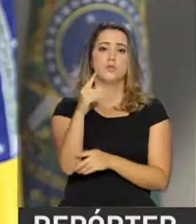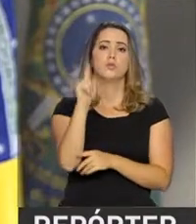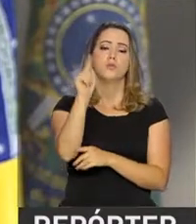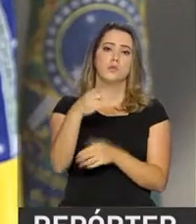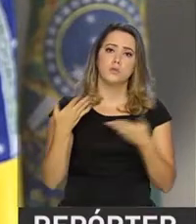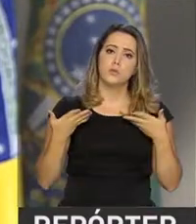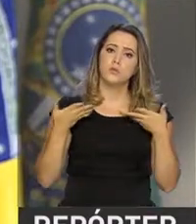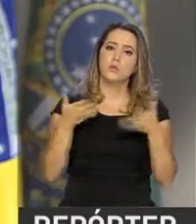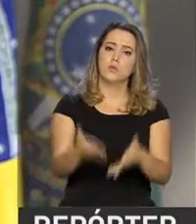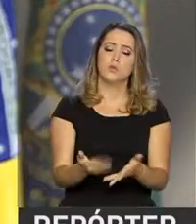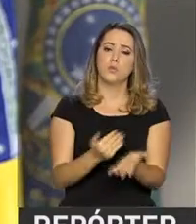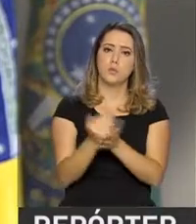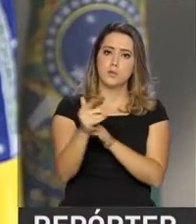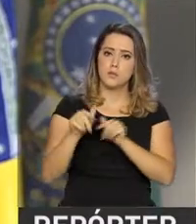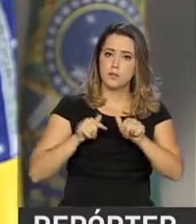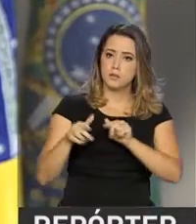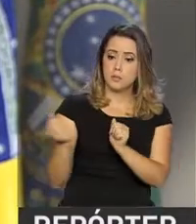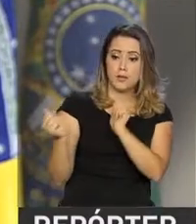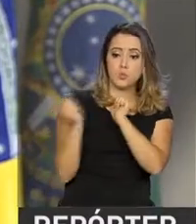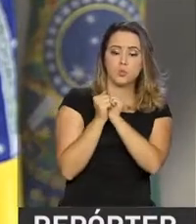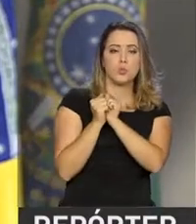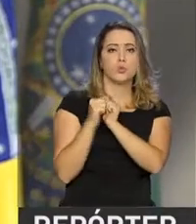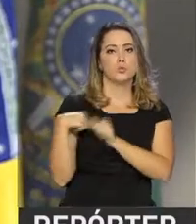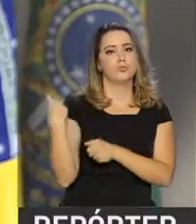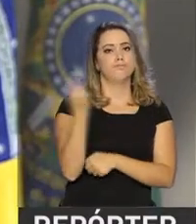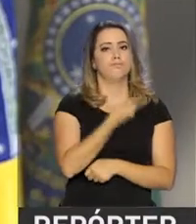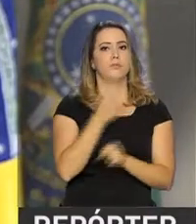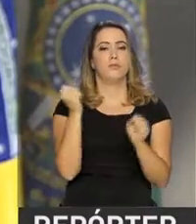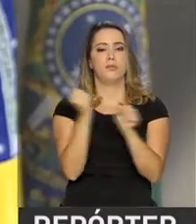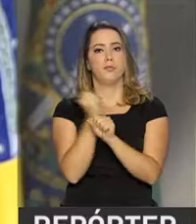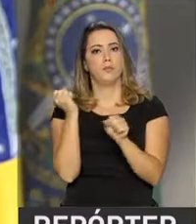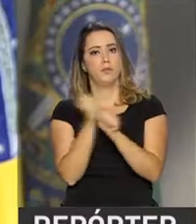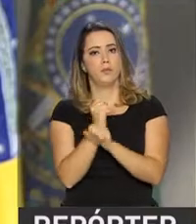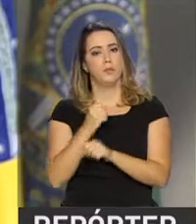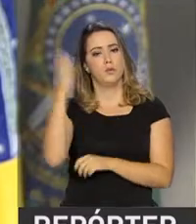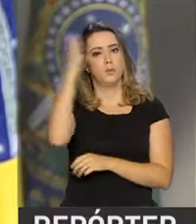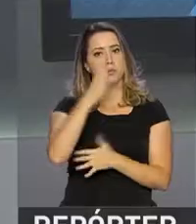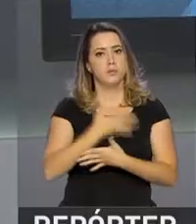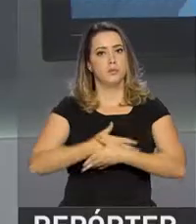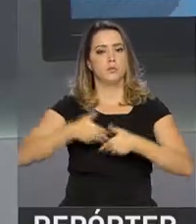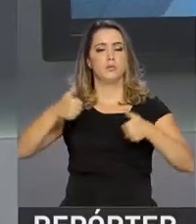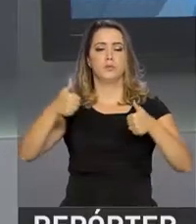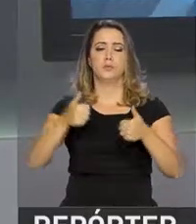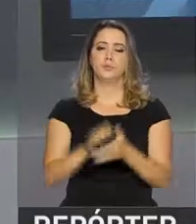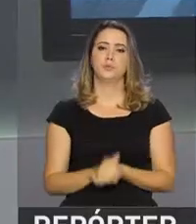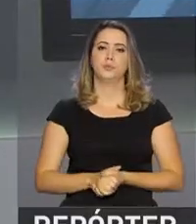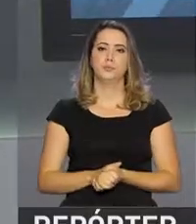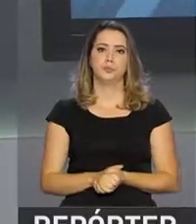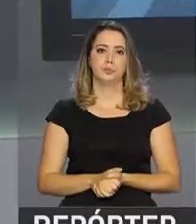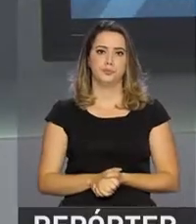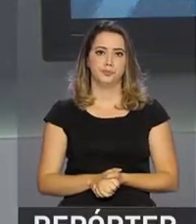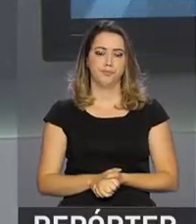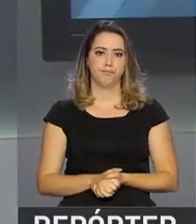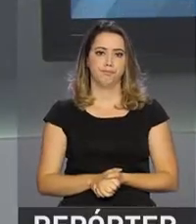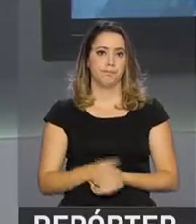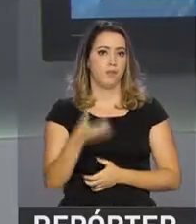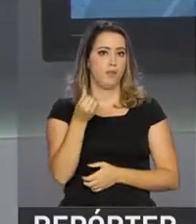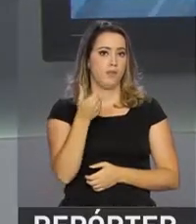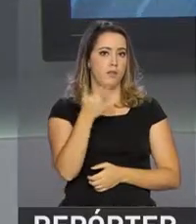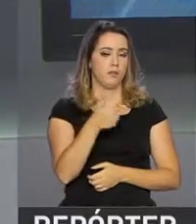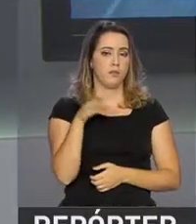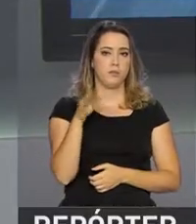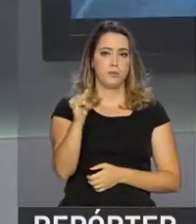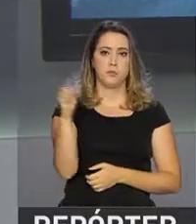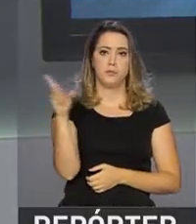em cima juntos construiremos uma nação melhor 62 bilhões